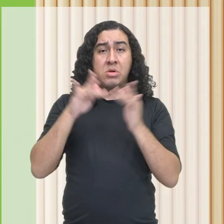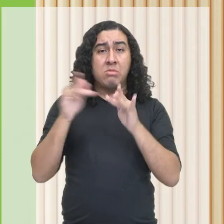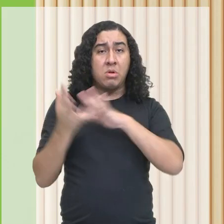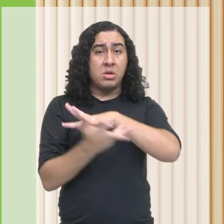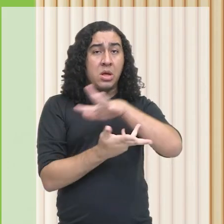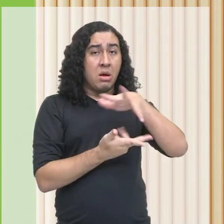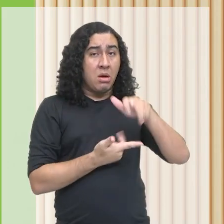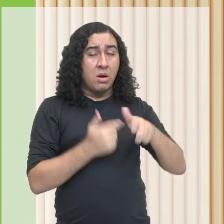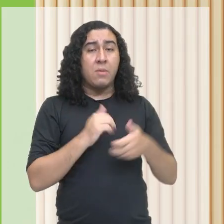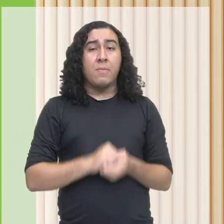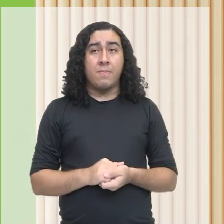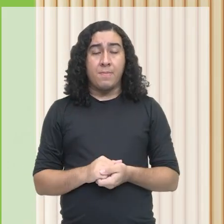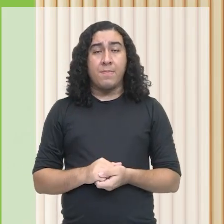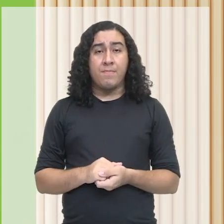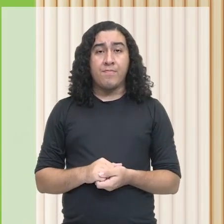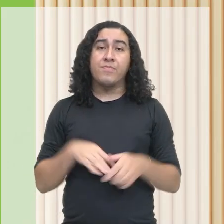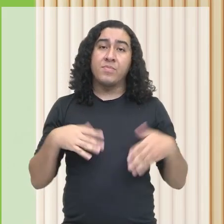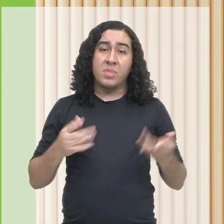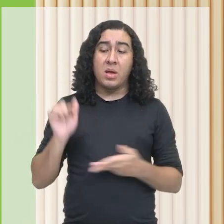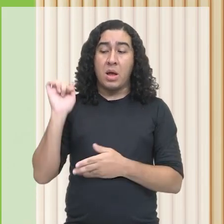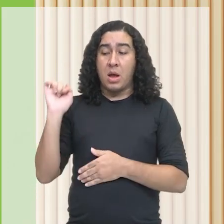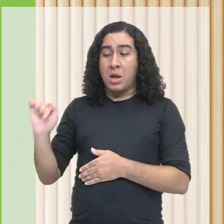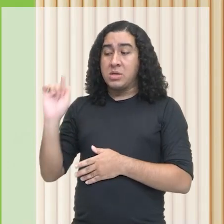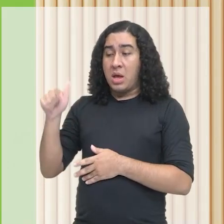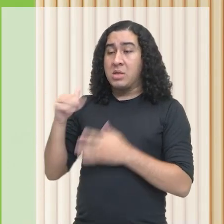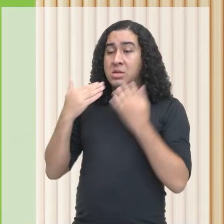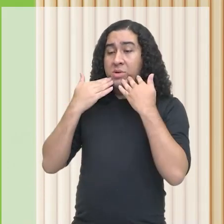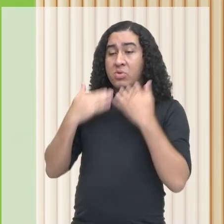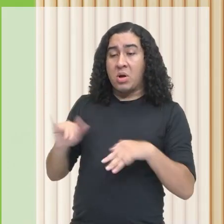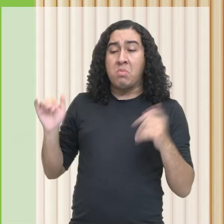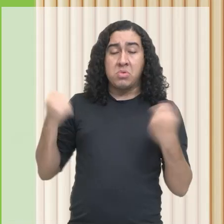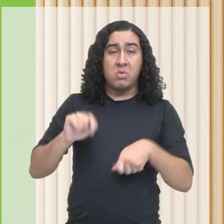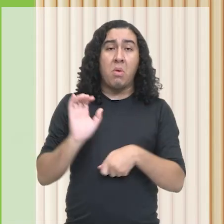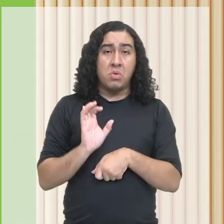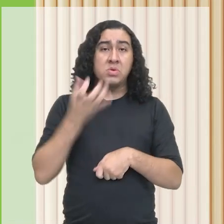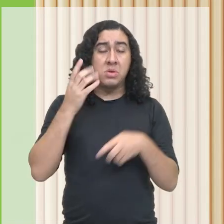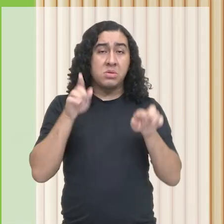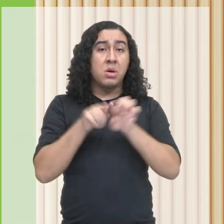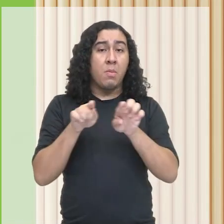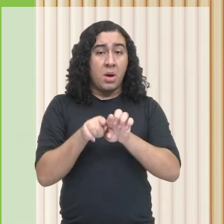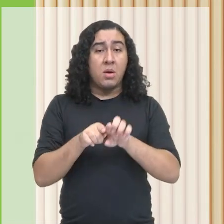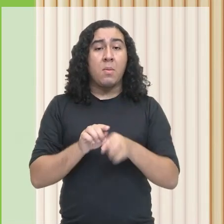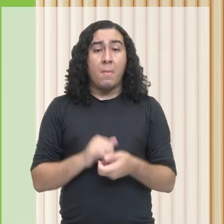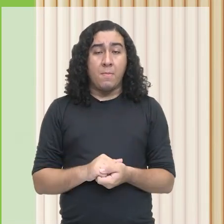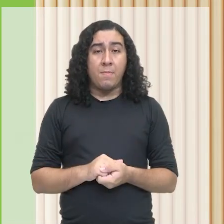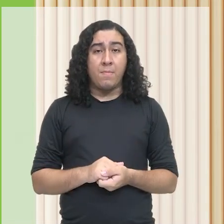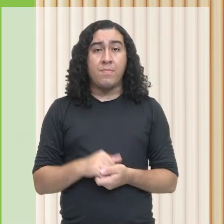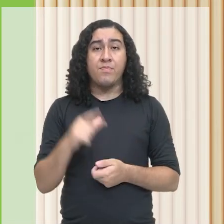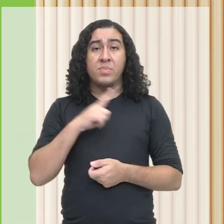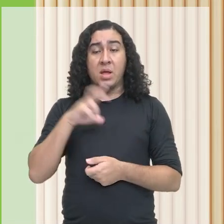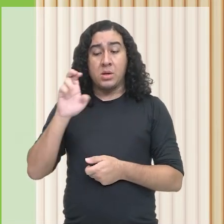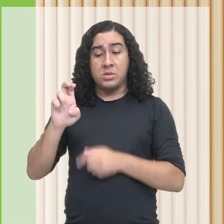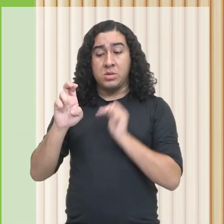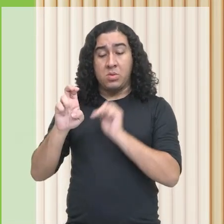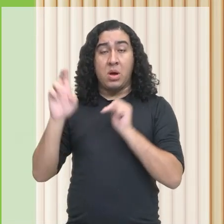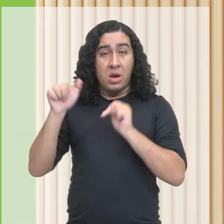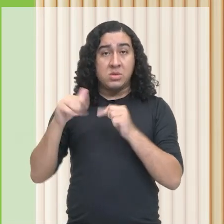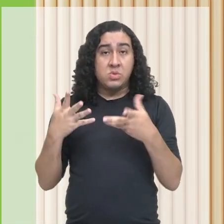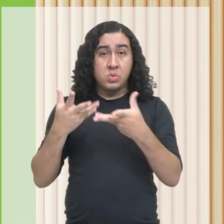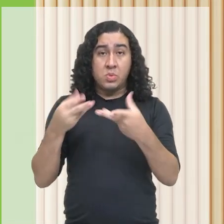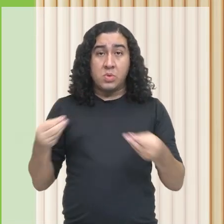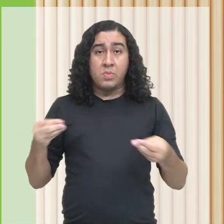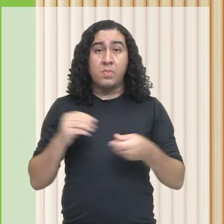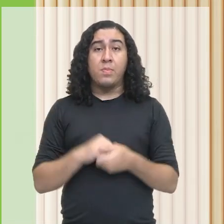planeta Terra, né? Então, são aí as possíveis causas das 5 grandes extinções